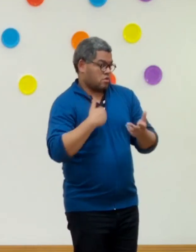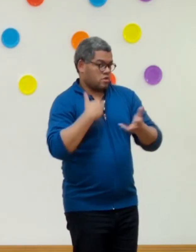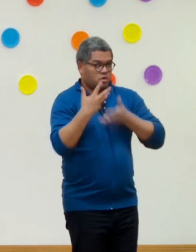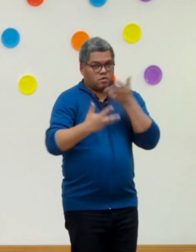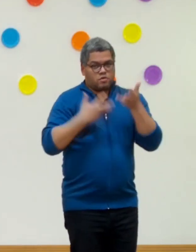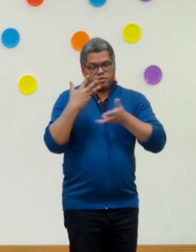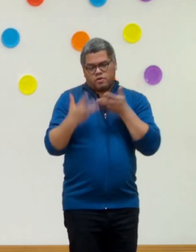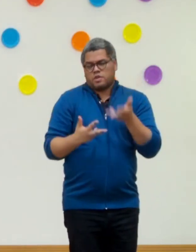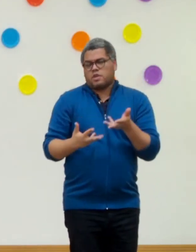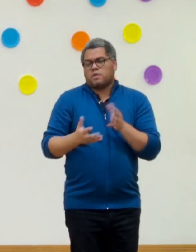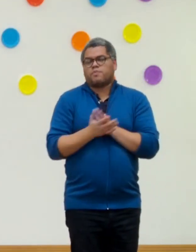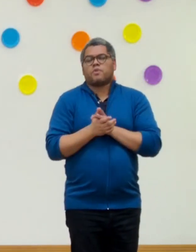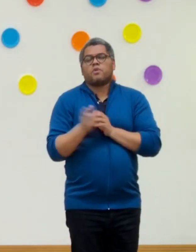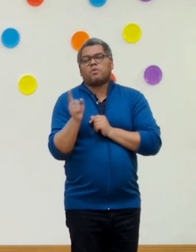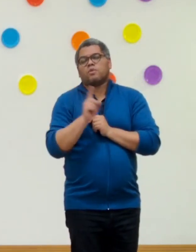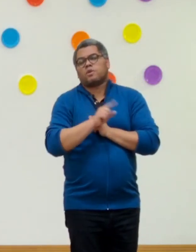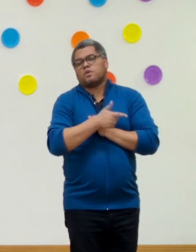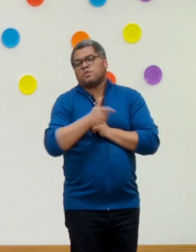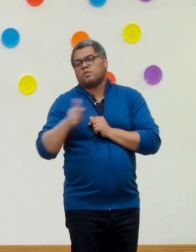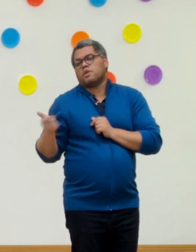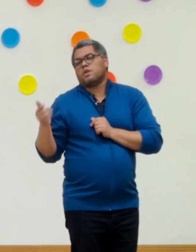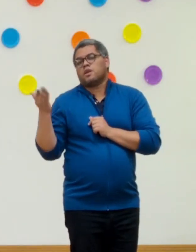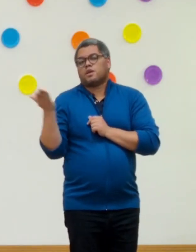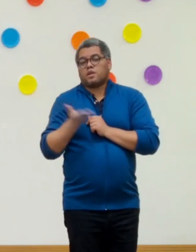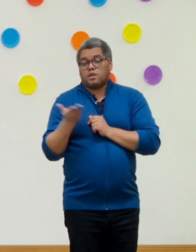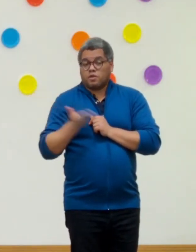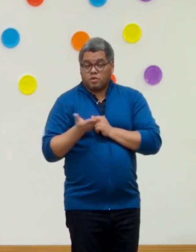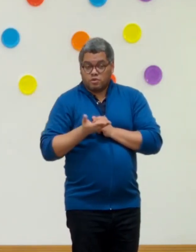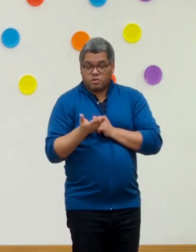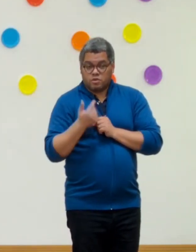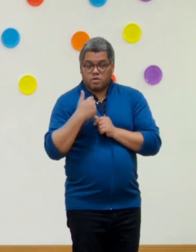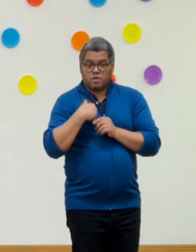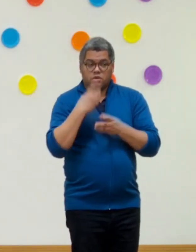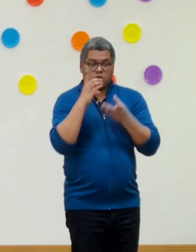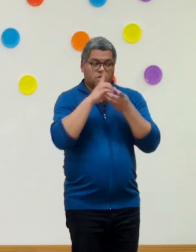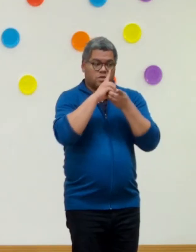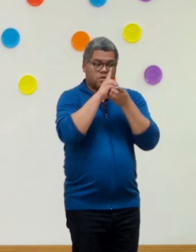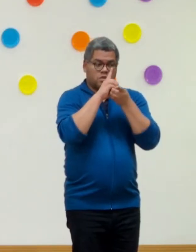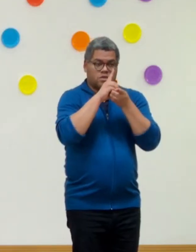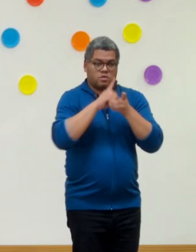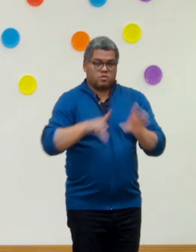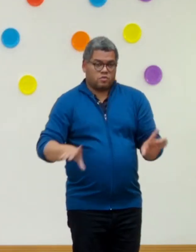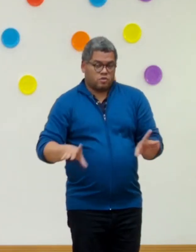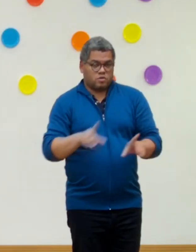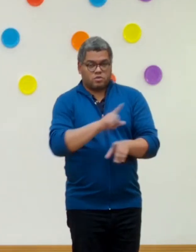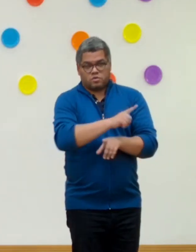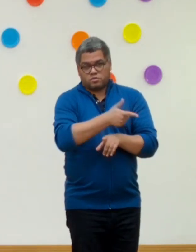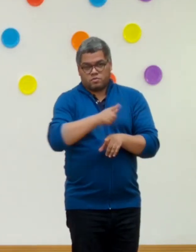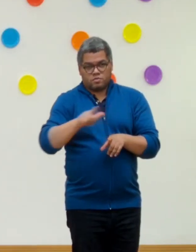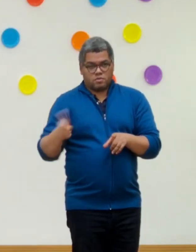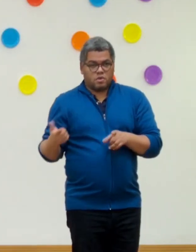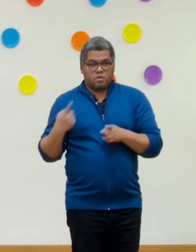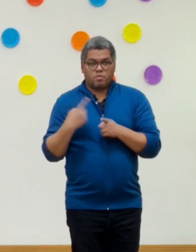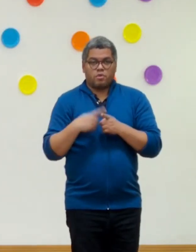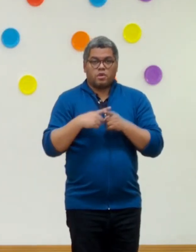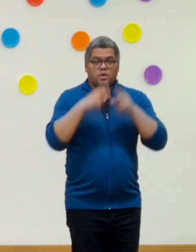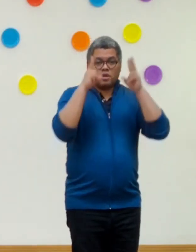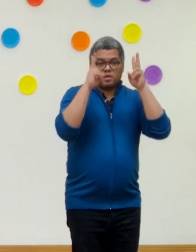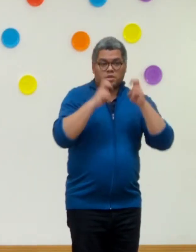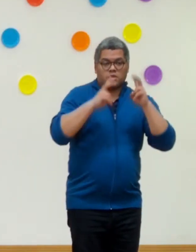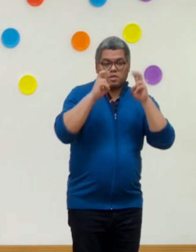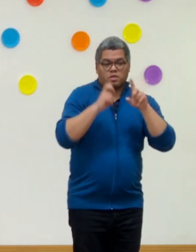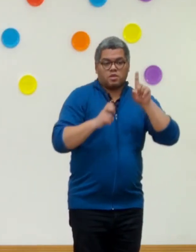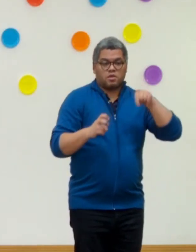que eu não vou tratar hoje. Eu não vou tratar de divórcio, tá? Porque seria tema para uma